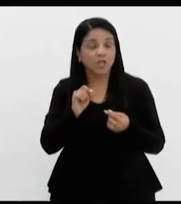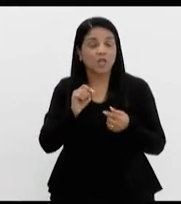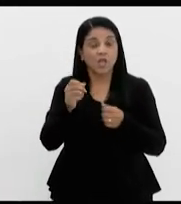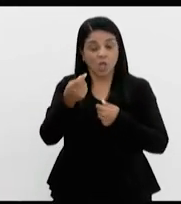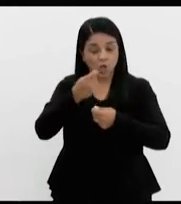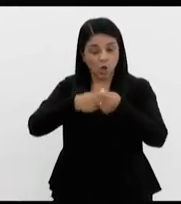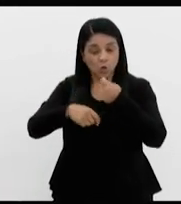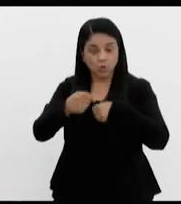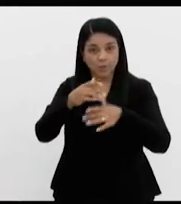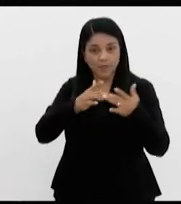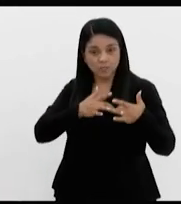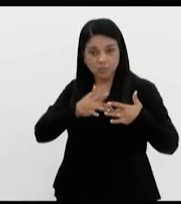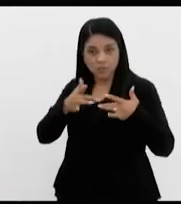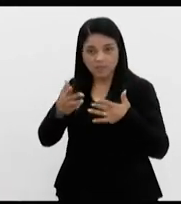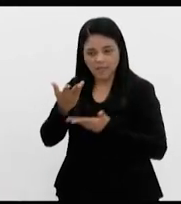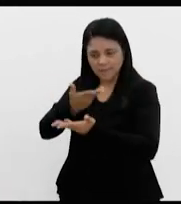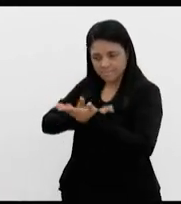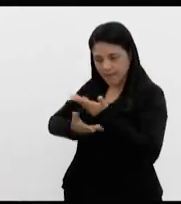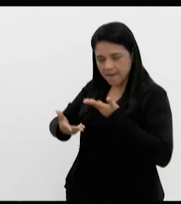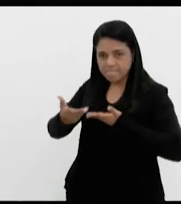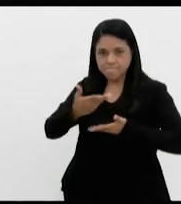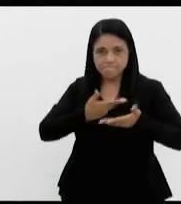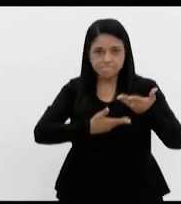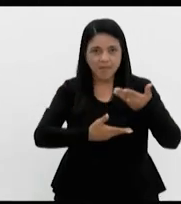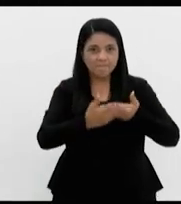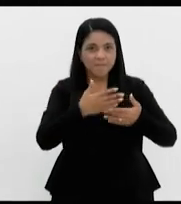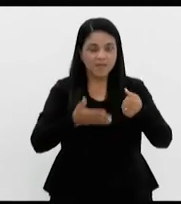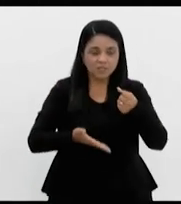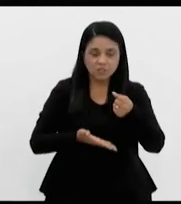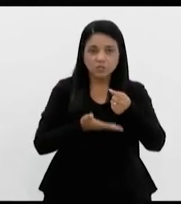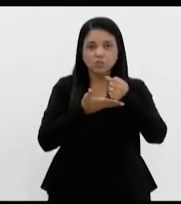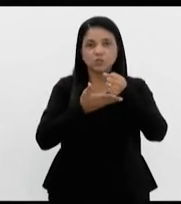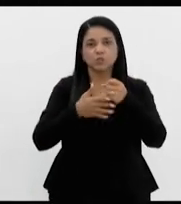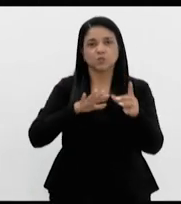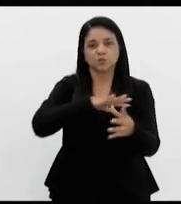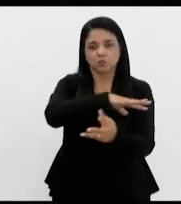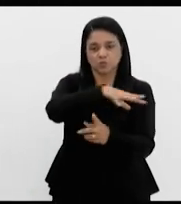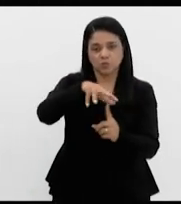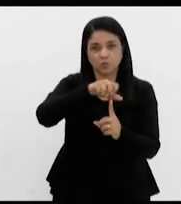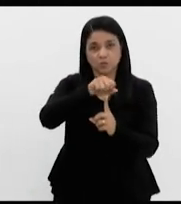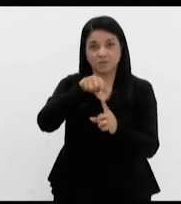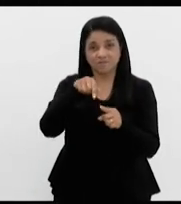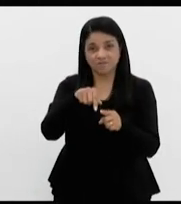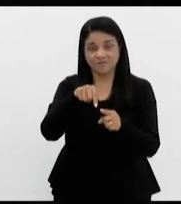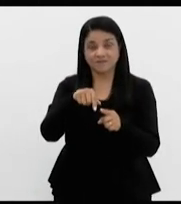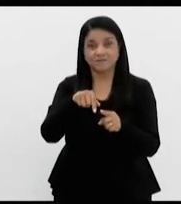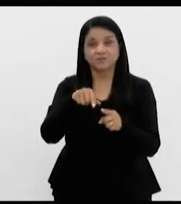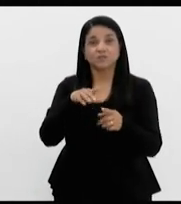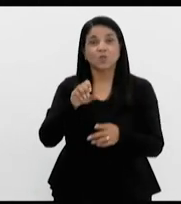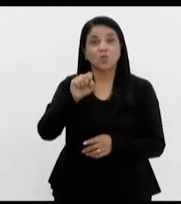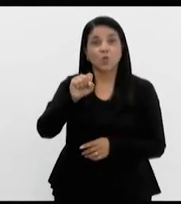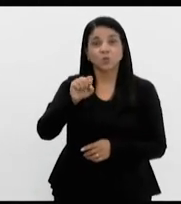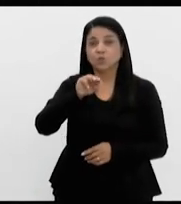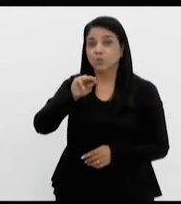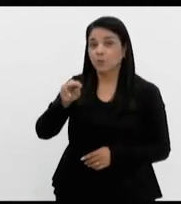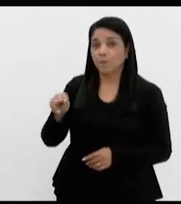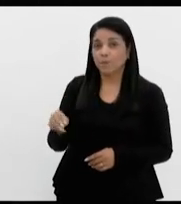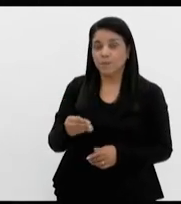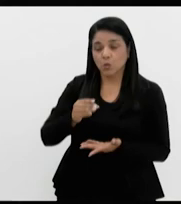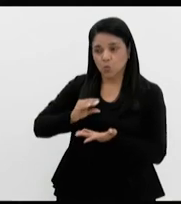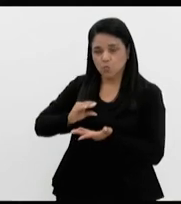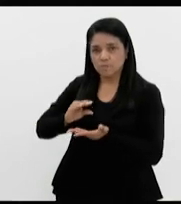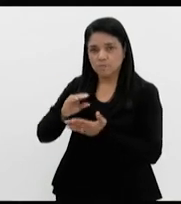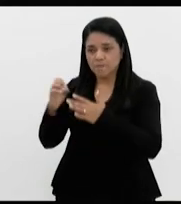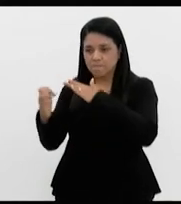solidária. Estamos falando, né, de sustentabilidade. São quase 8 mil